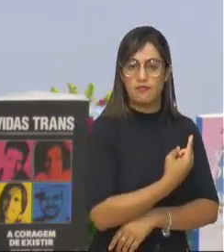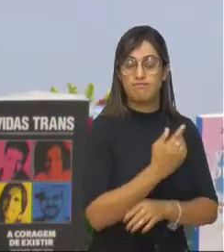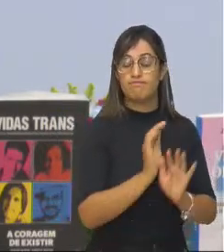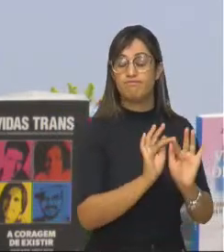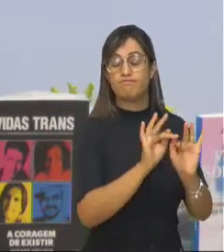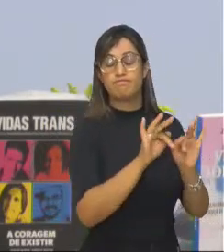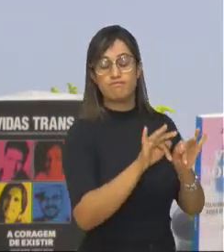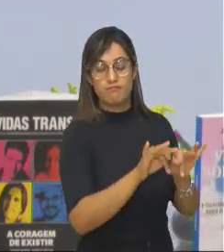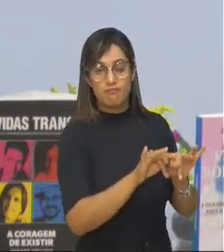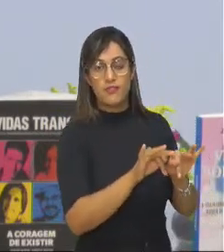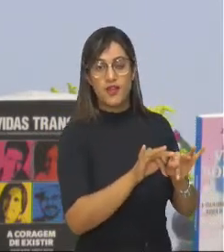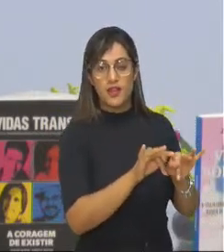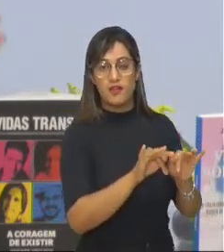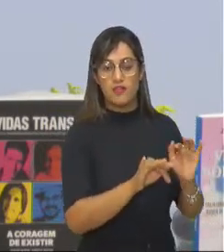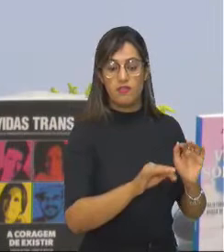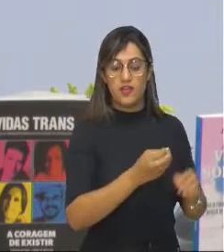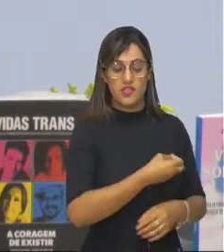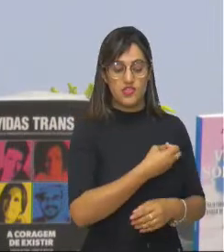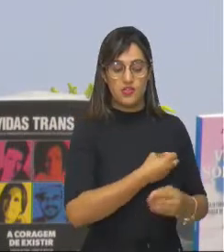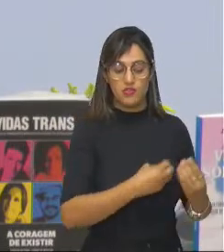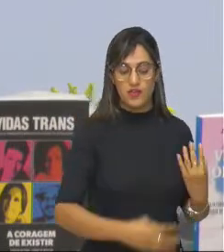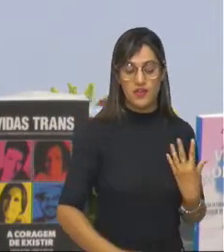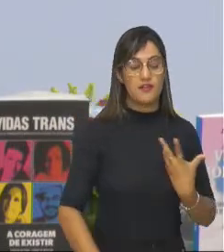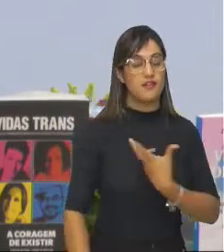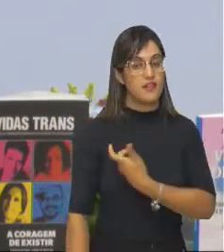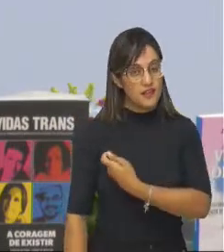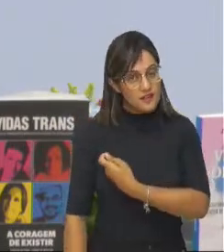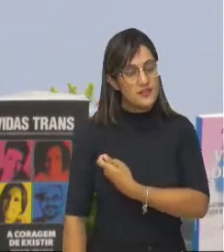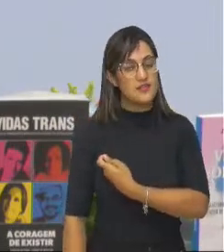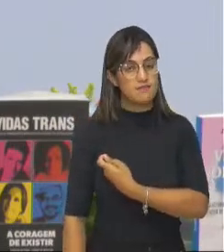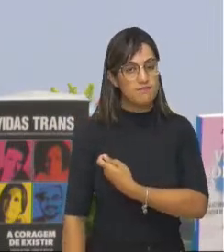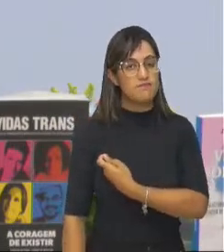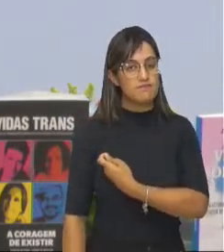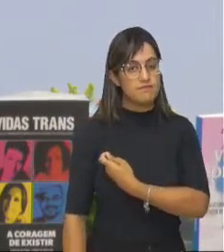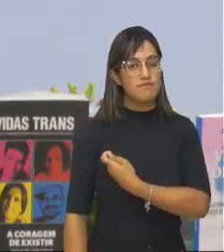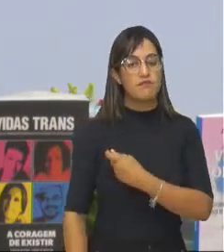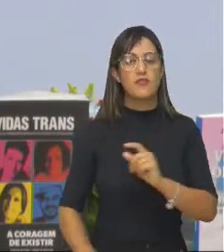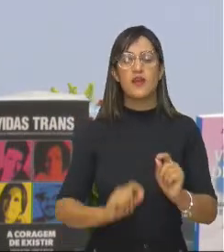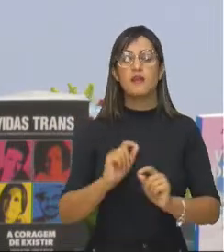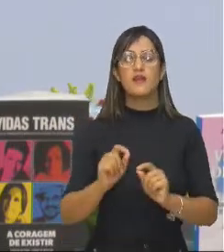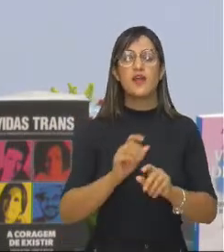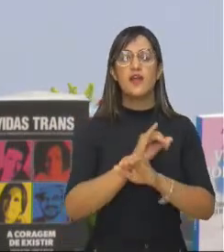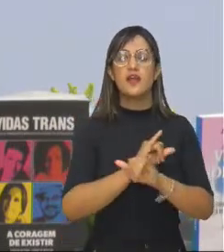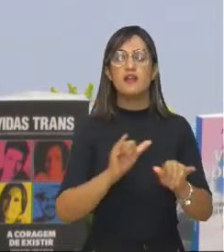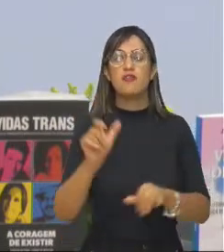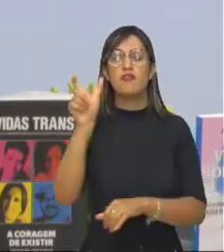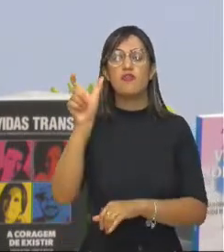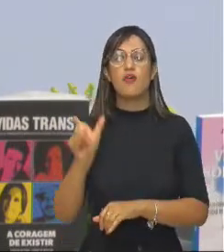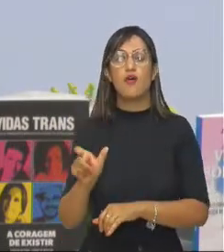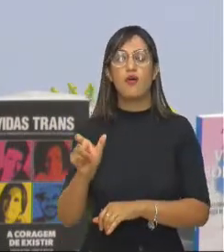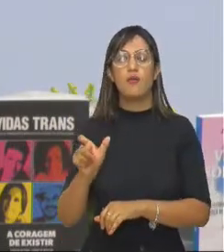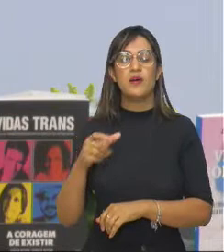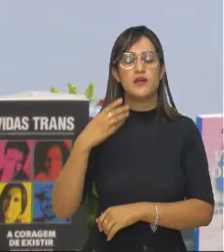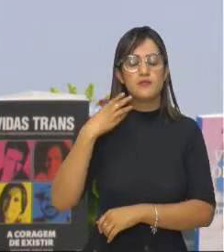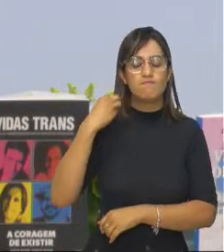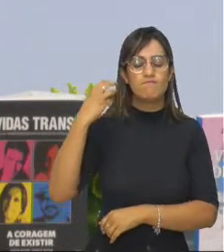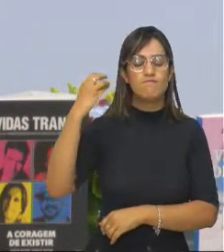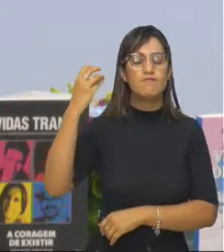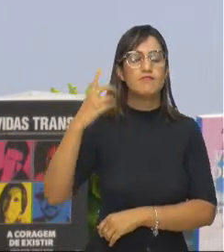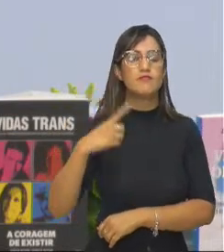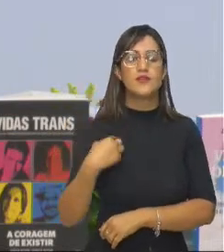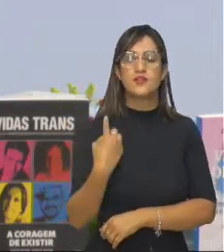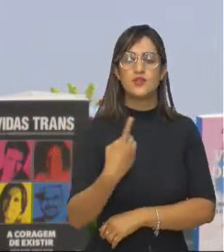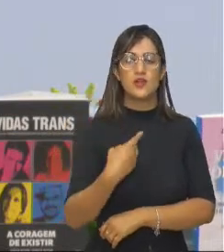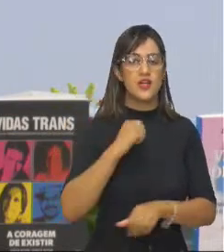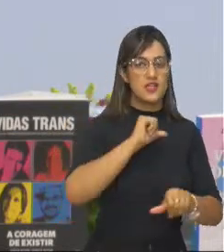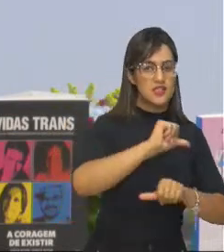no Vidas Trans, que eu tenho a honra de ter escrito o prefácio com Laerte, em que ele fala, né, Caleb, que a viagem solitária se tornou